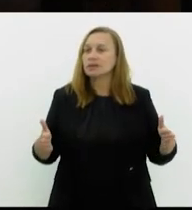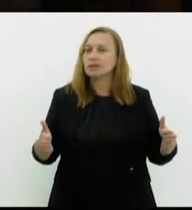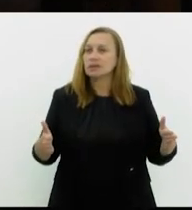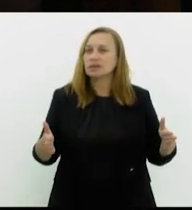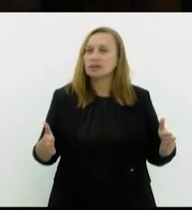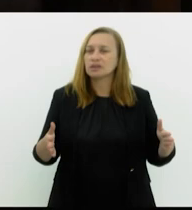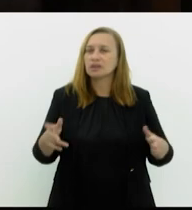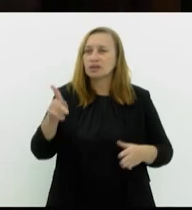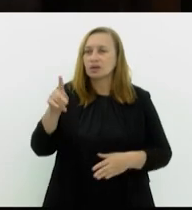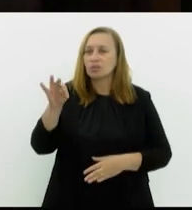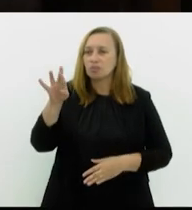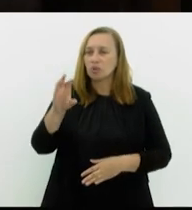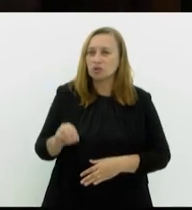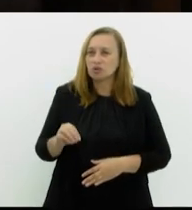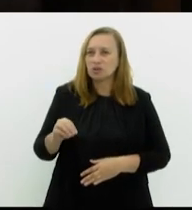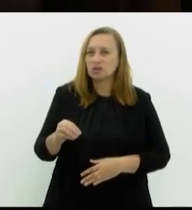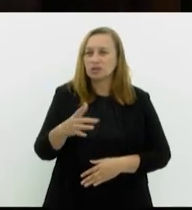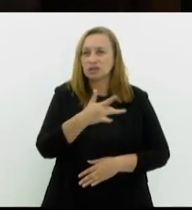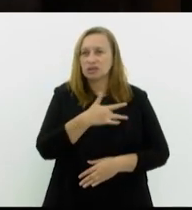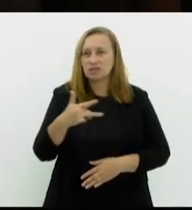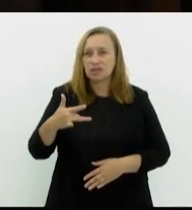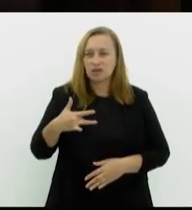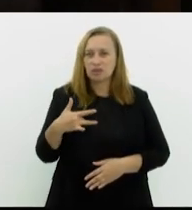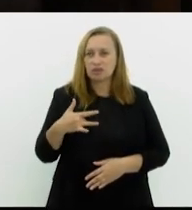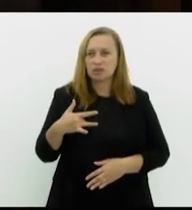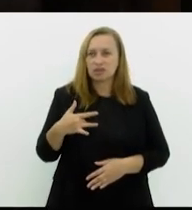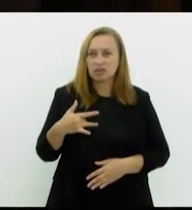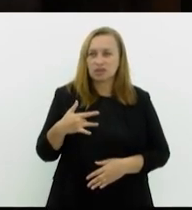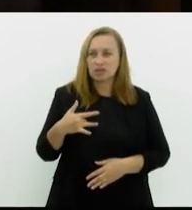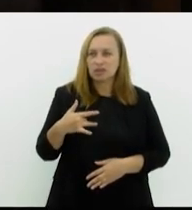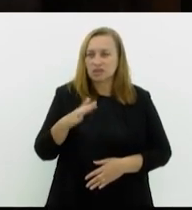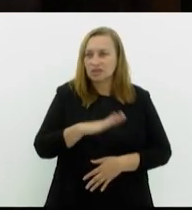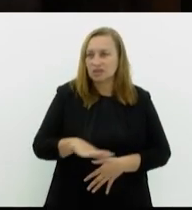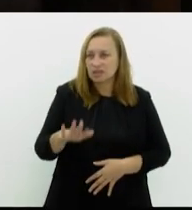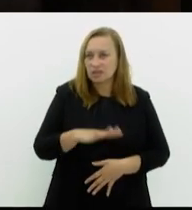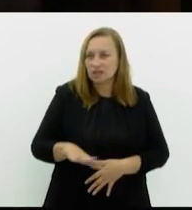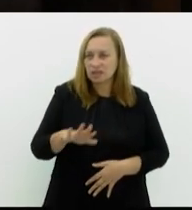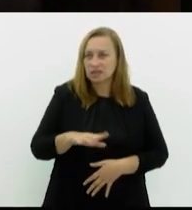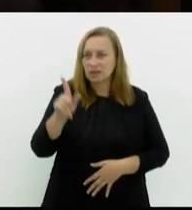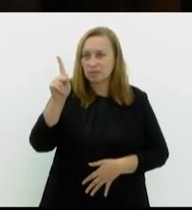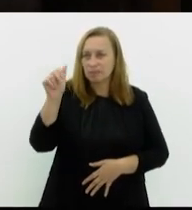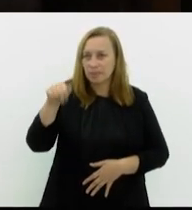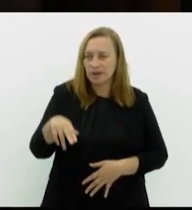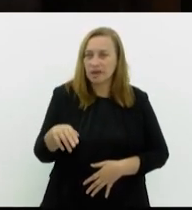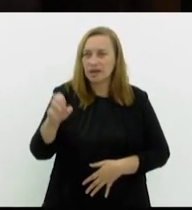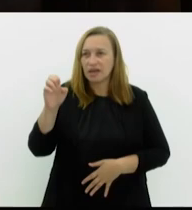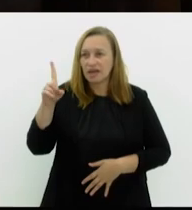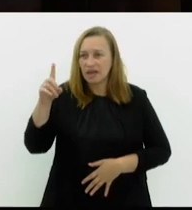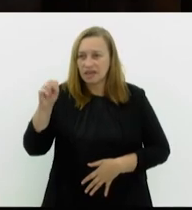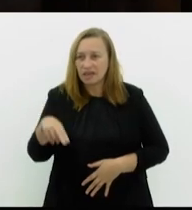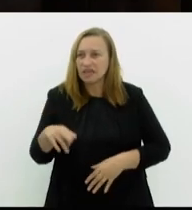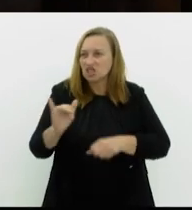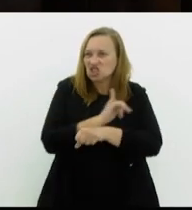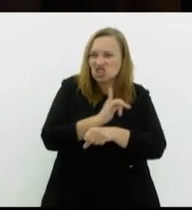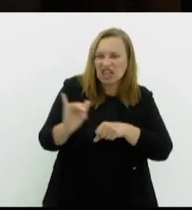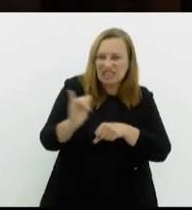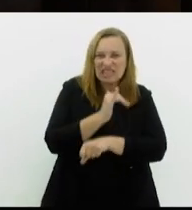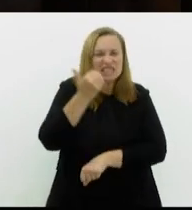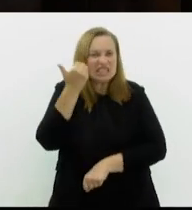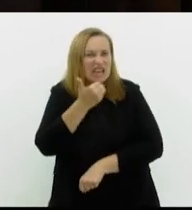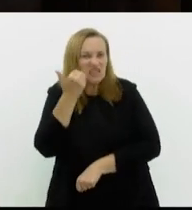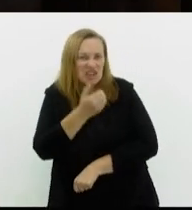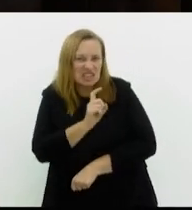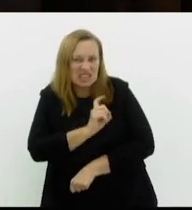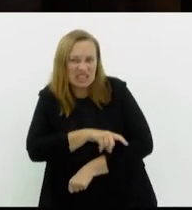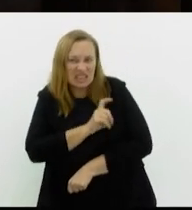posto de saúde infantil do PAN Éden. Mais uma vez, numa estratégia covarde de iludir esse